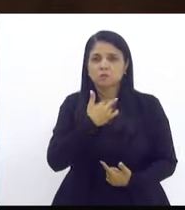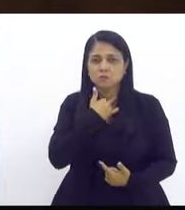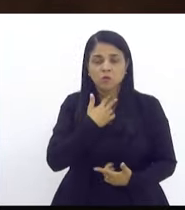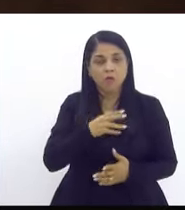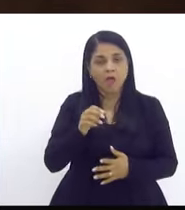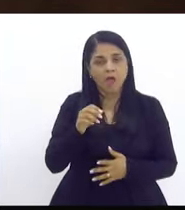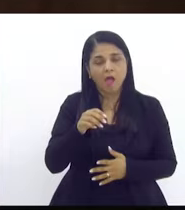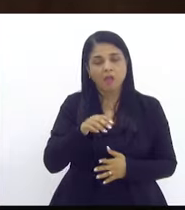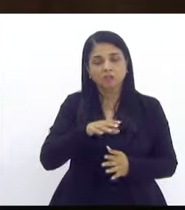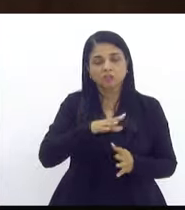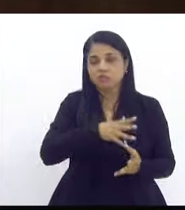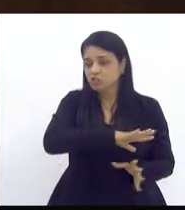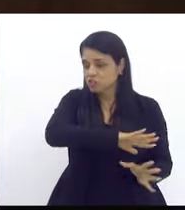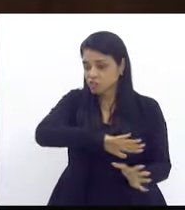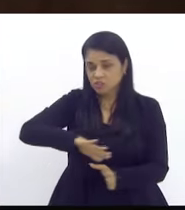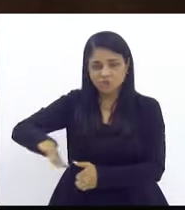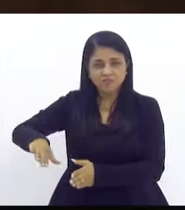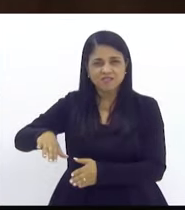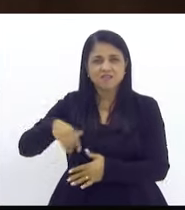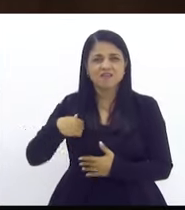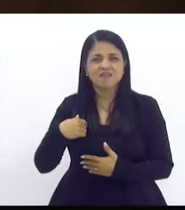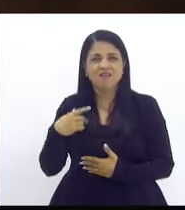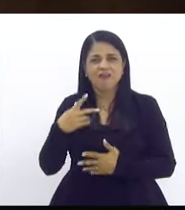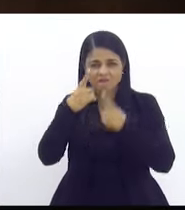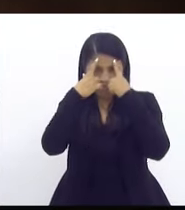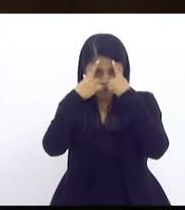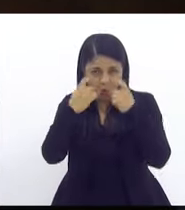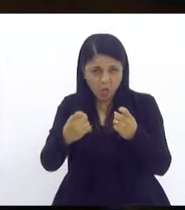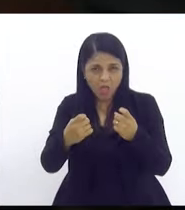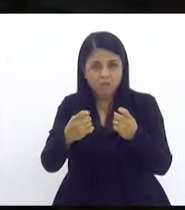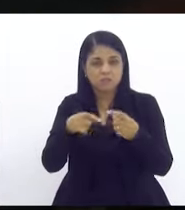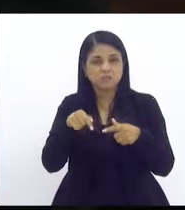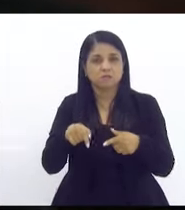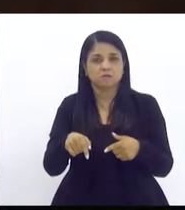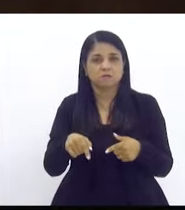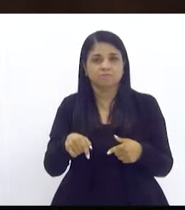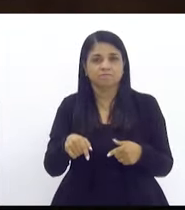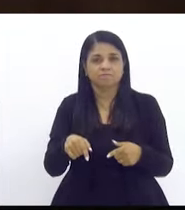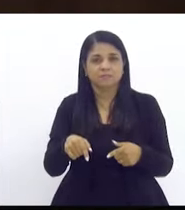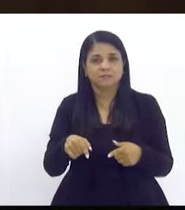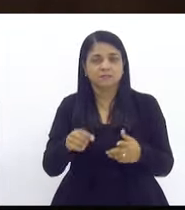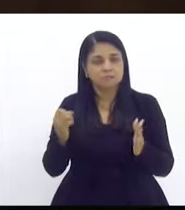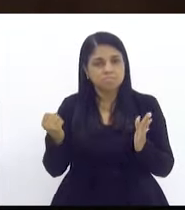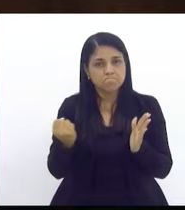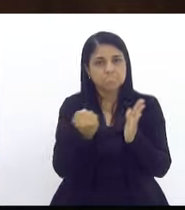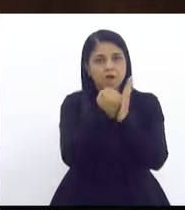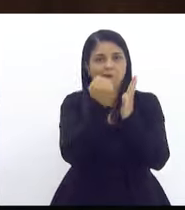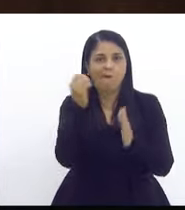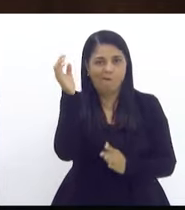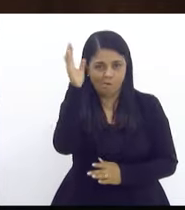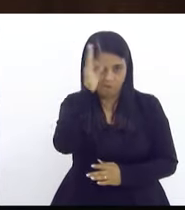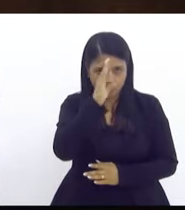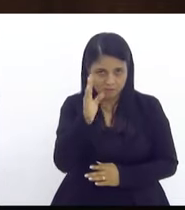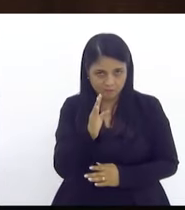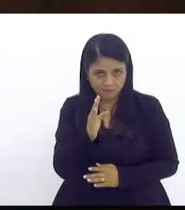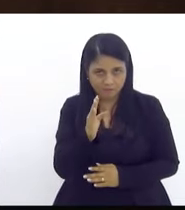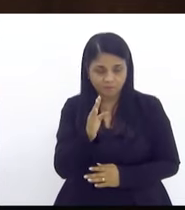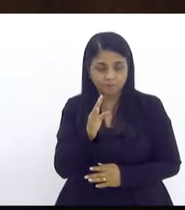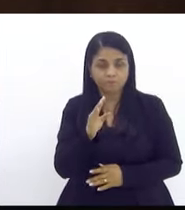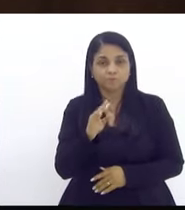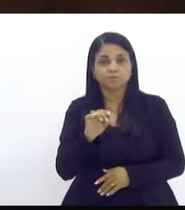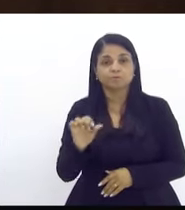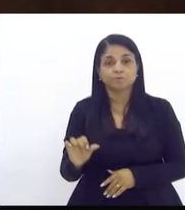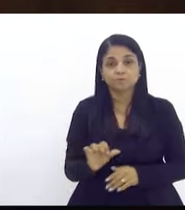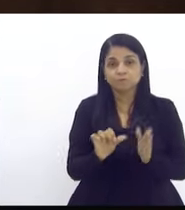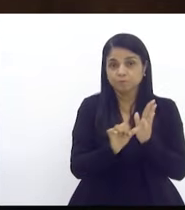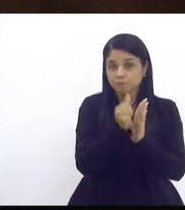apagar as marcas da violência, do autoritarismo e do terror de Estado que marcaram o nosso país. E o 1º